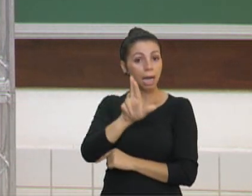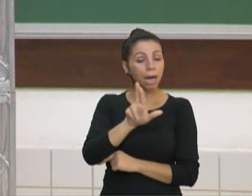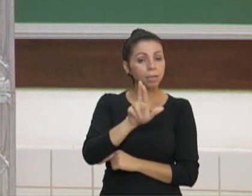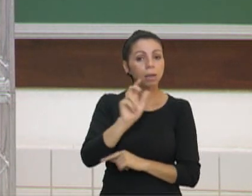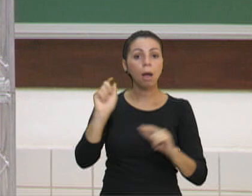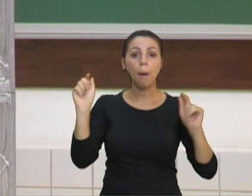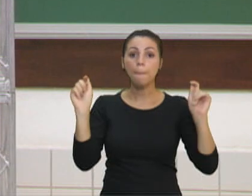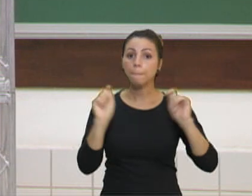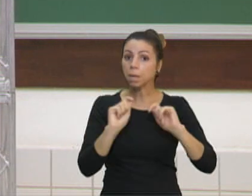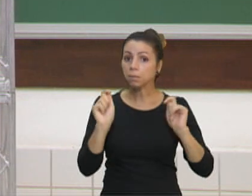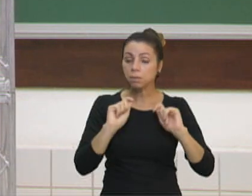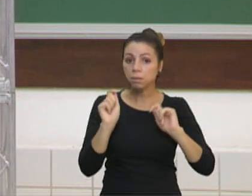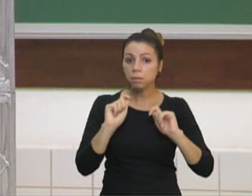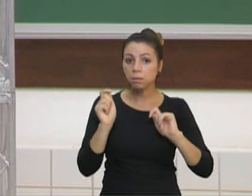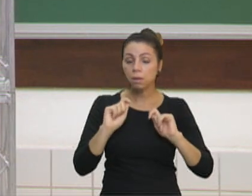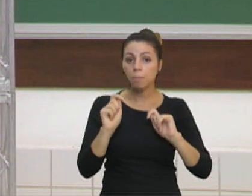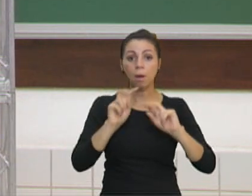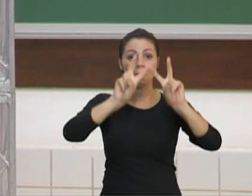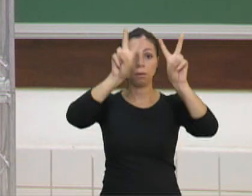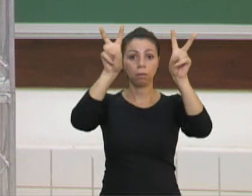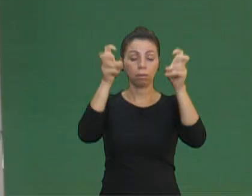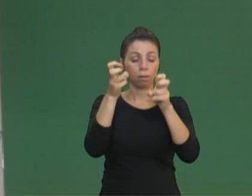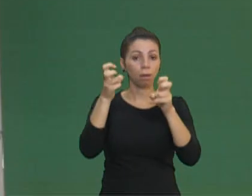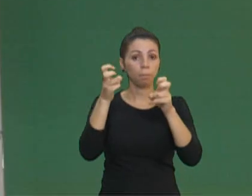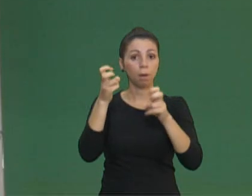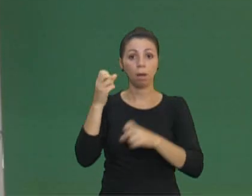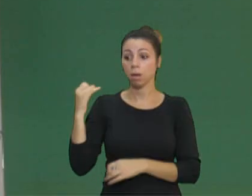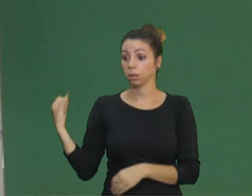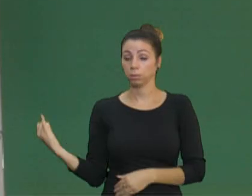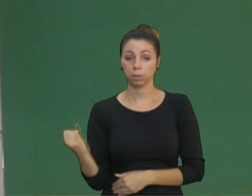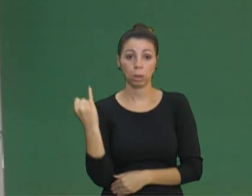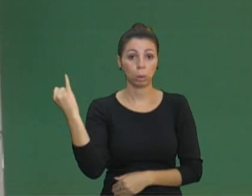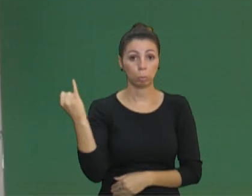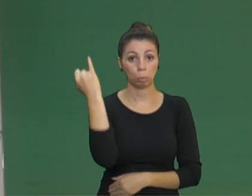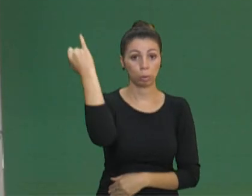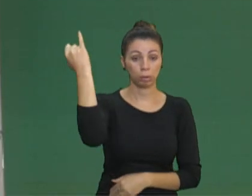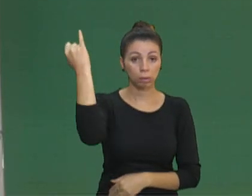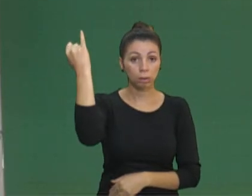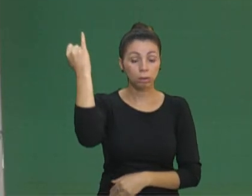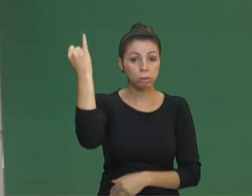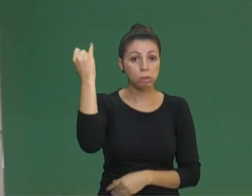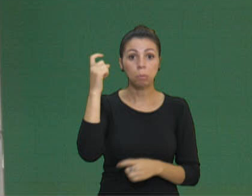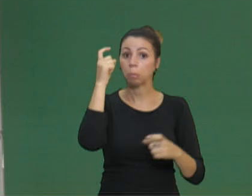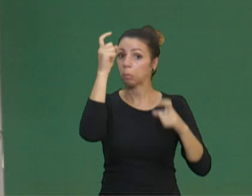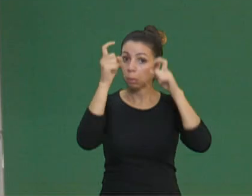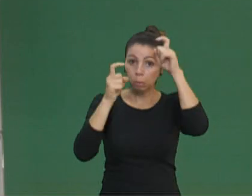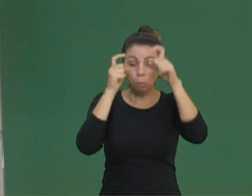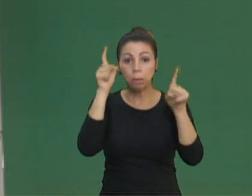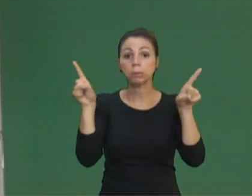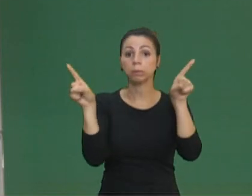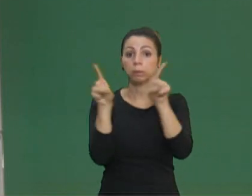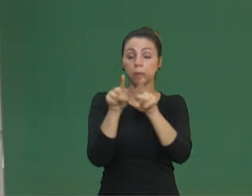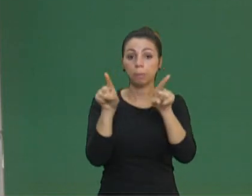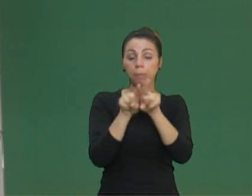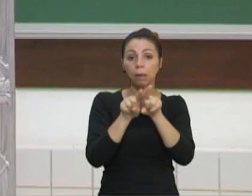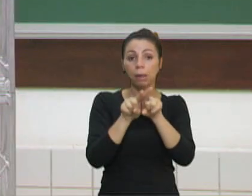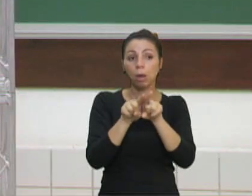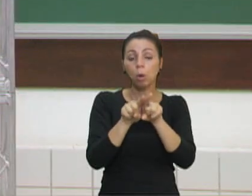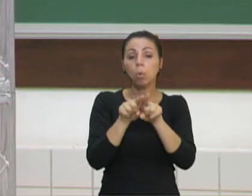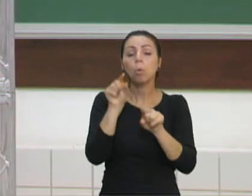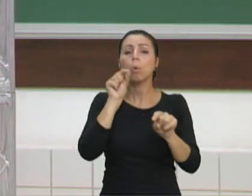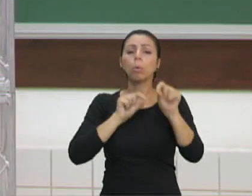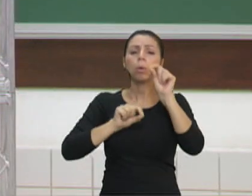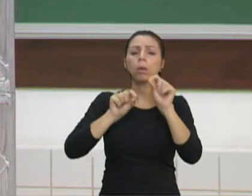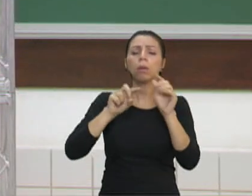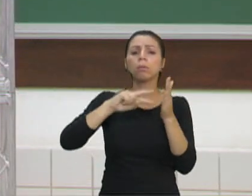importante, bem preocupante, que é a inversão térmica. Você já ouviu falar sobre isso?